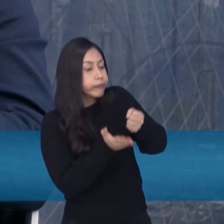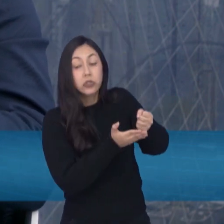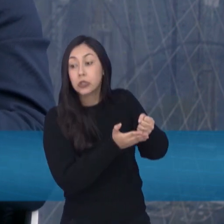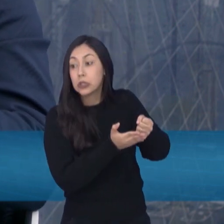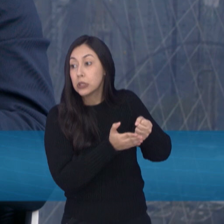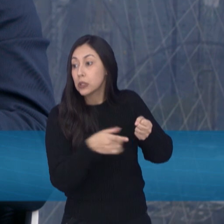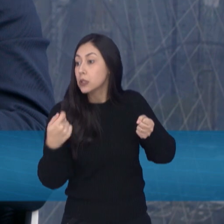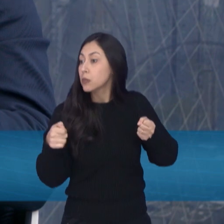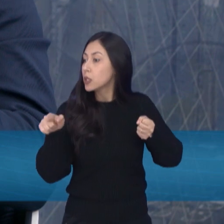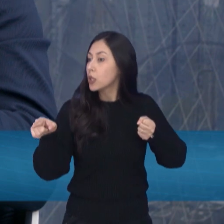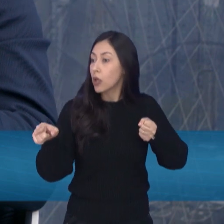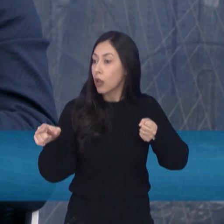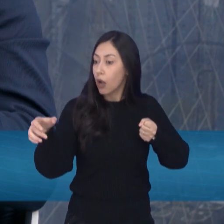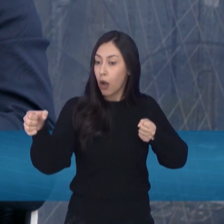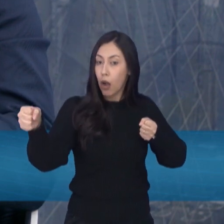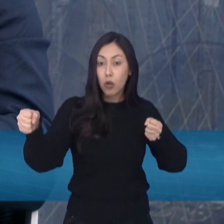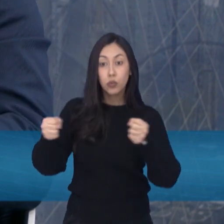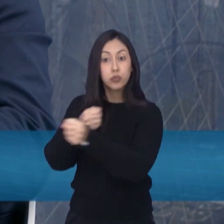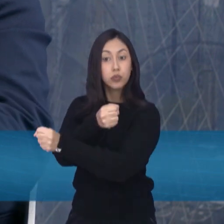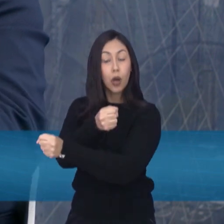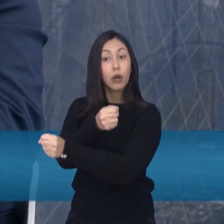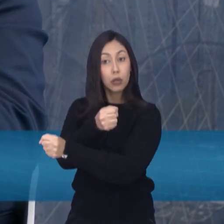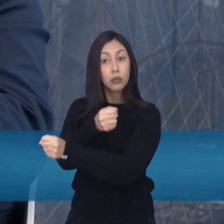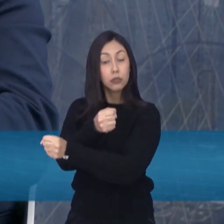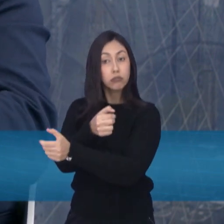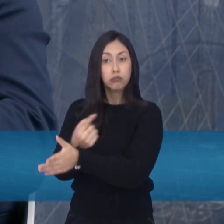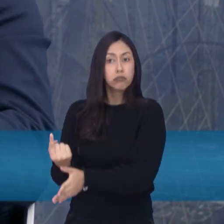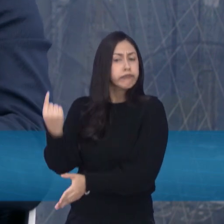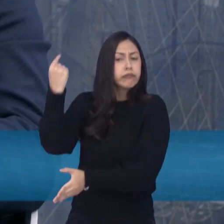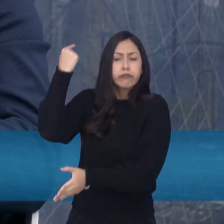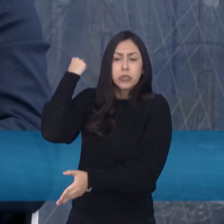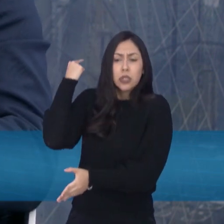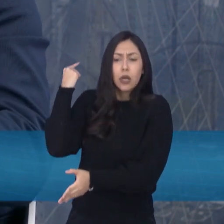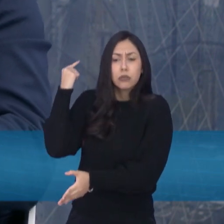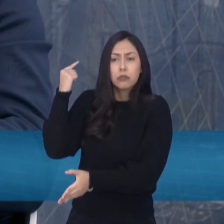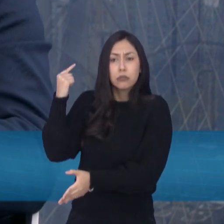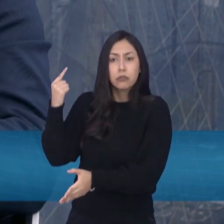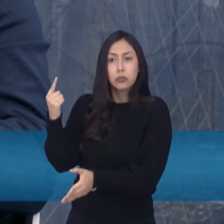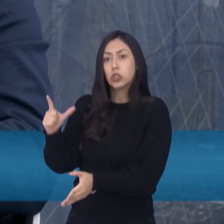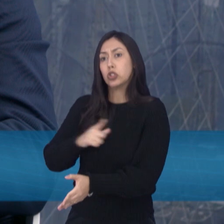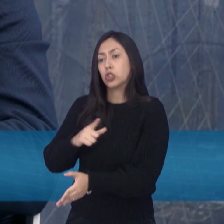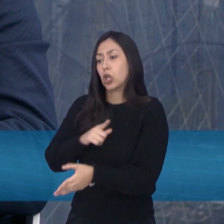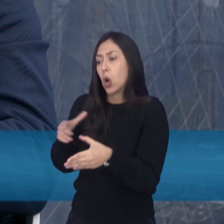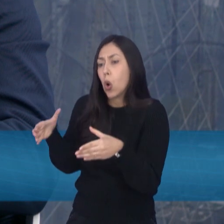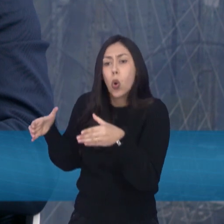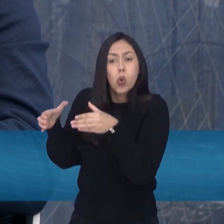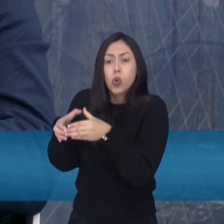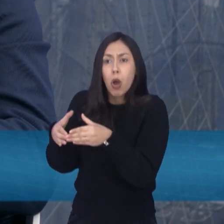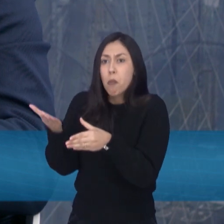preciso num determinado microcosmos, ali região onde eu vivo. Uma tribo que não tem